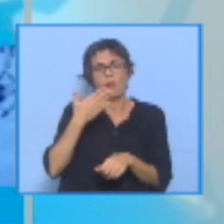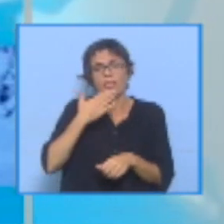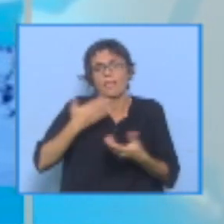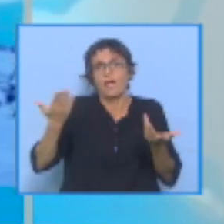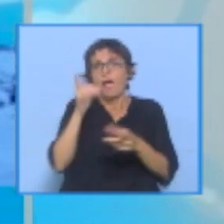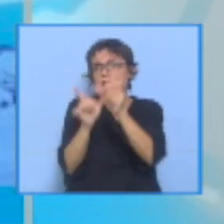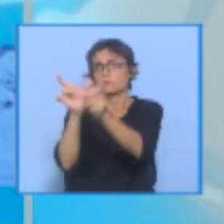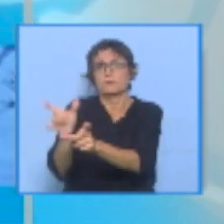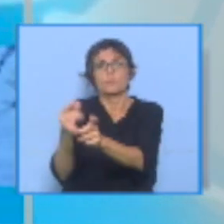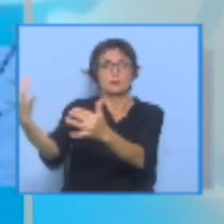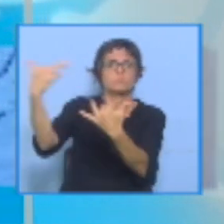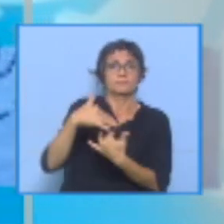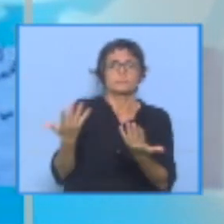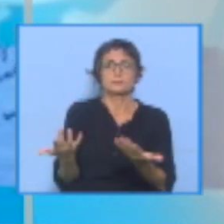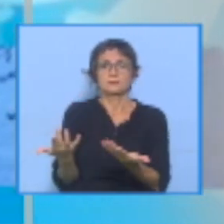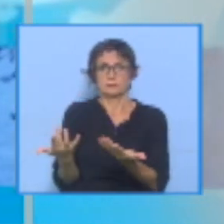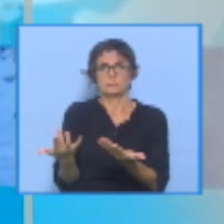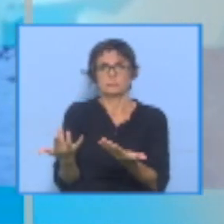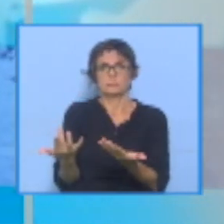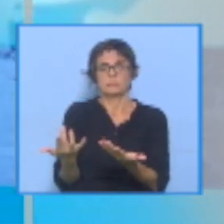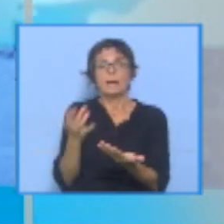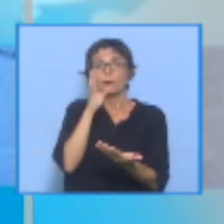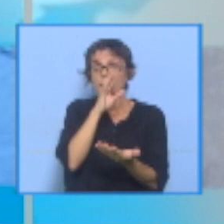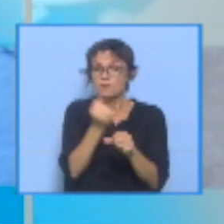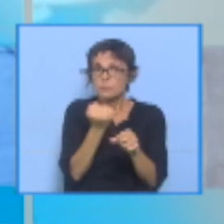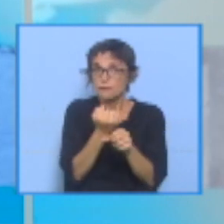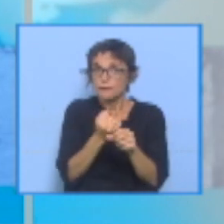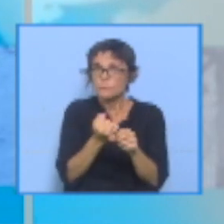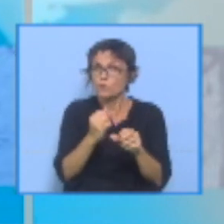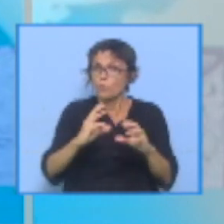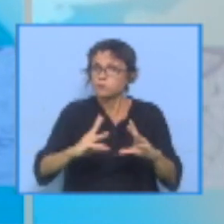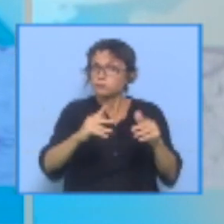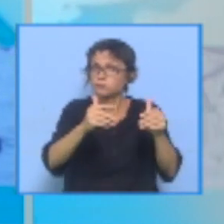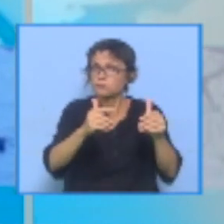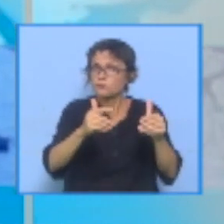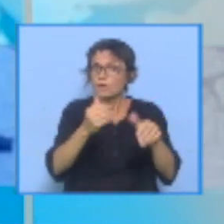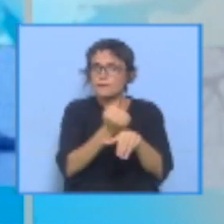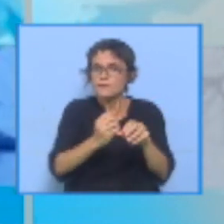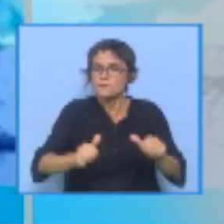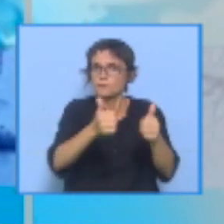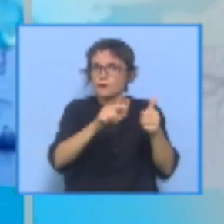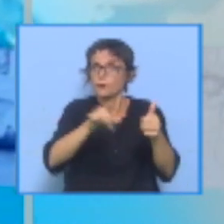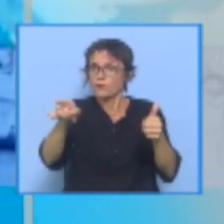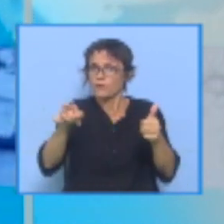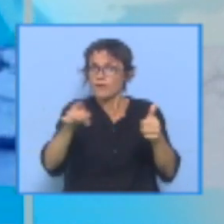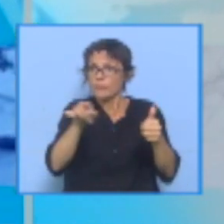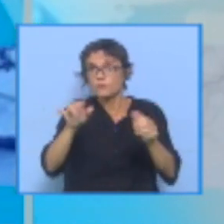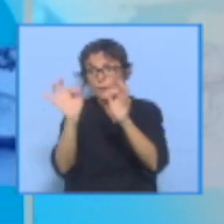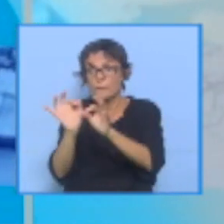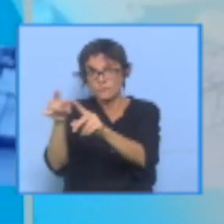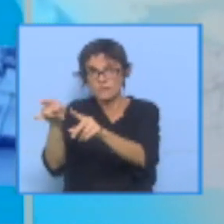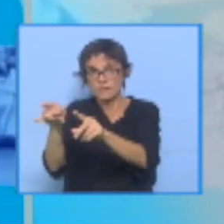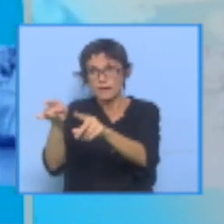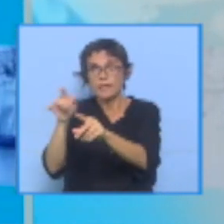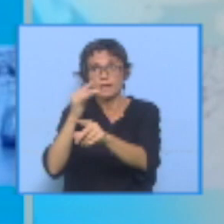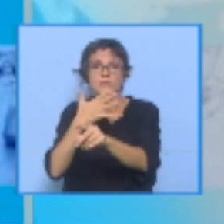de outras terras. Se nós melhorarmos os serviços para eles, melhoramos também para nós. Se melhorarmos para nós, melhoramos também para